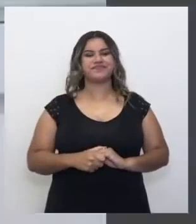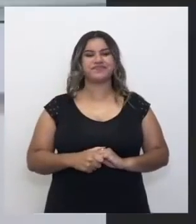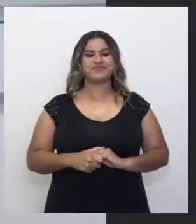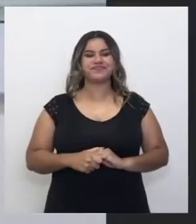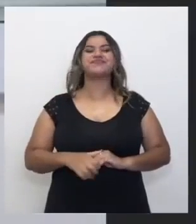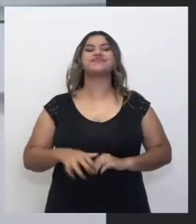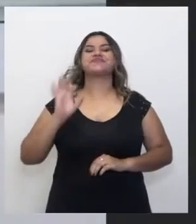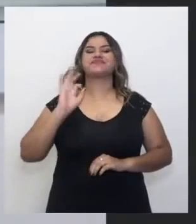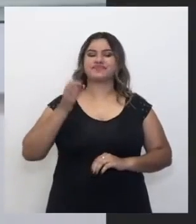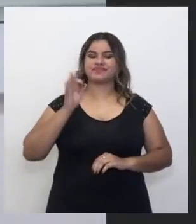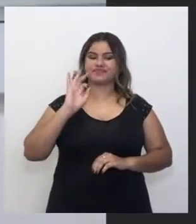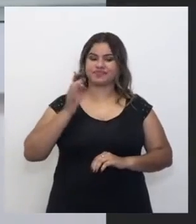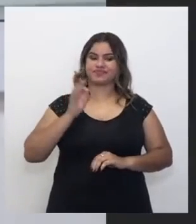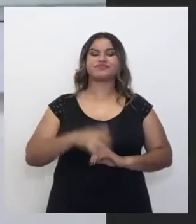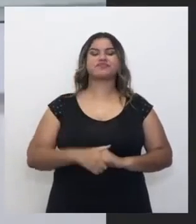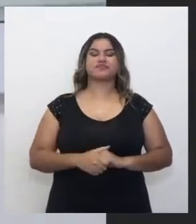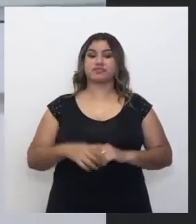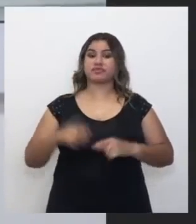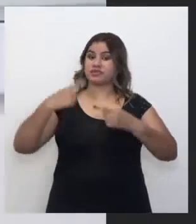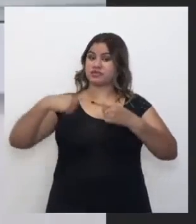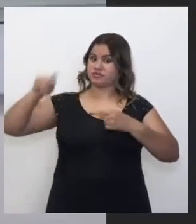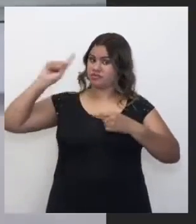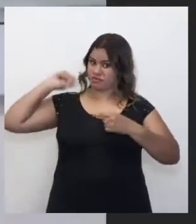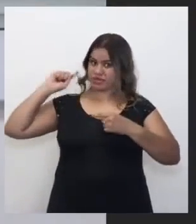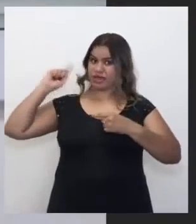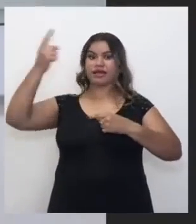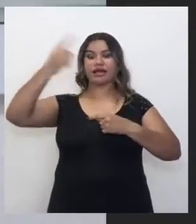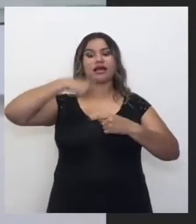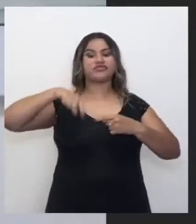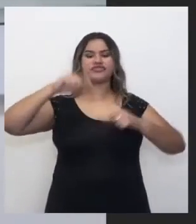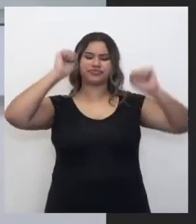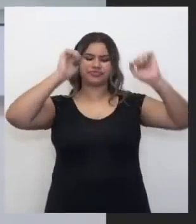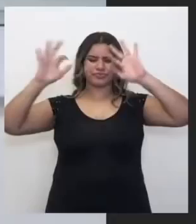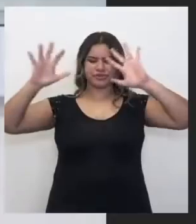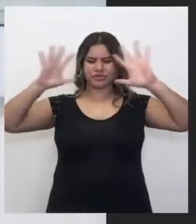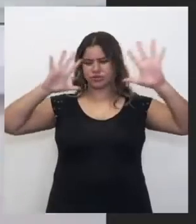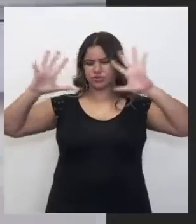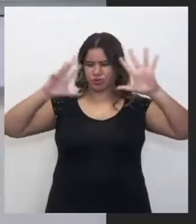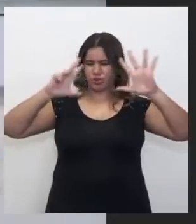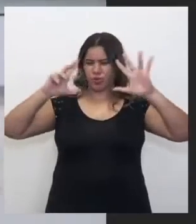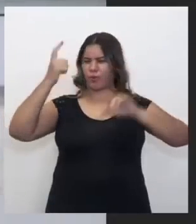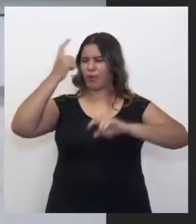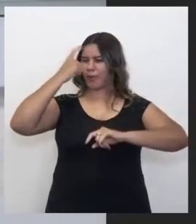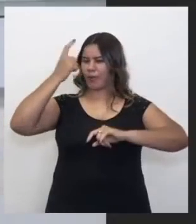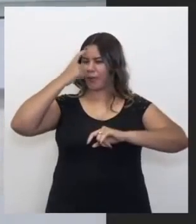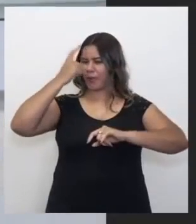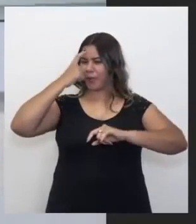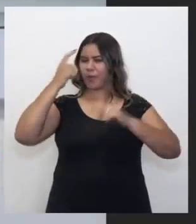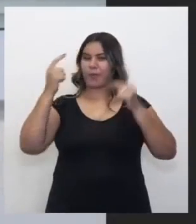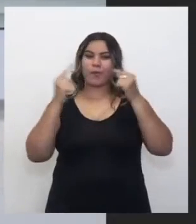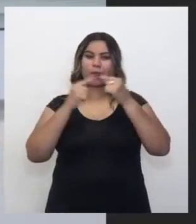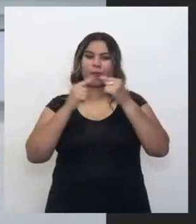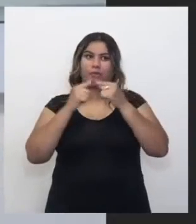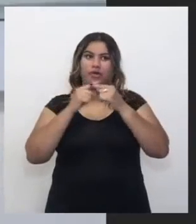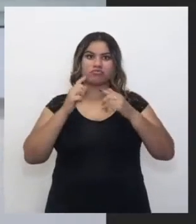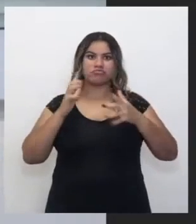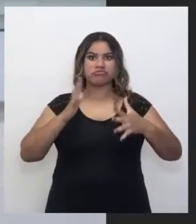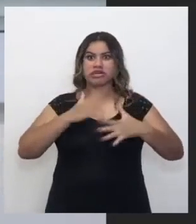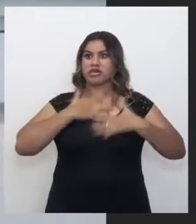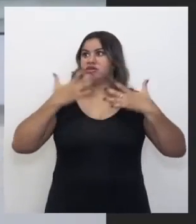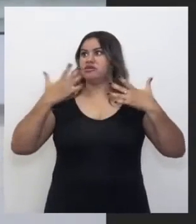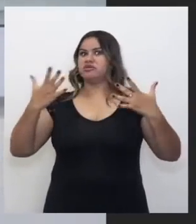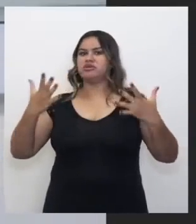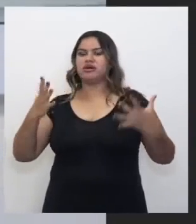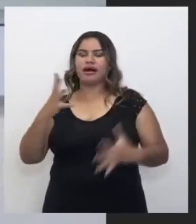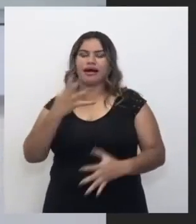Exatamente, Fabi. Então, na semana passada, né, a gente pensou um pouquinho, né, sobre espanto, admiração e como essas